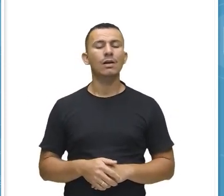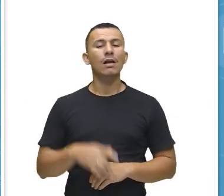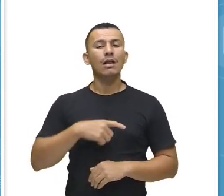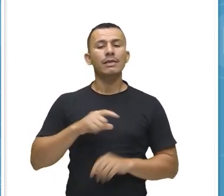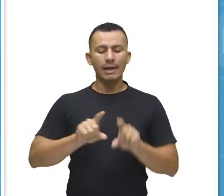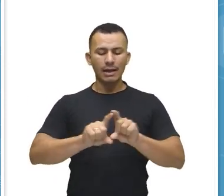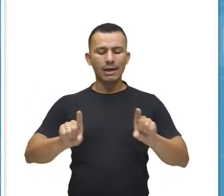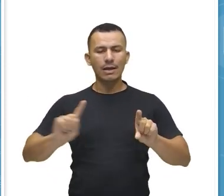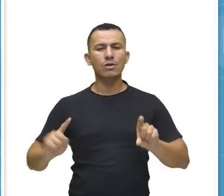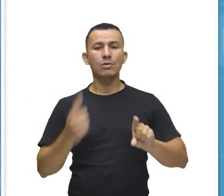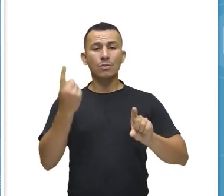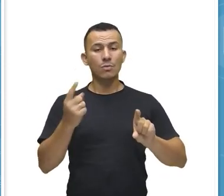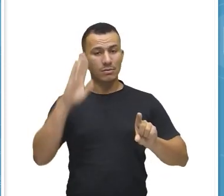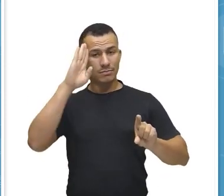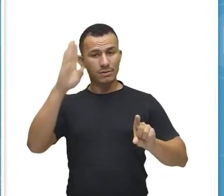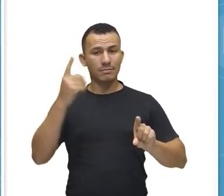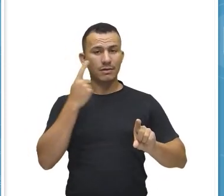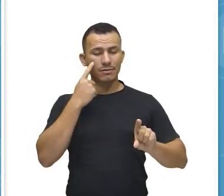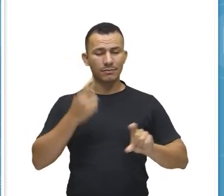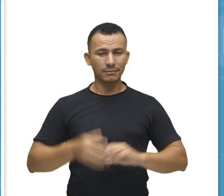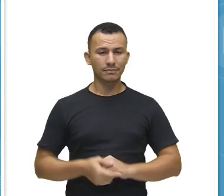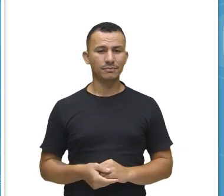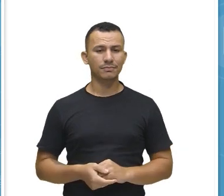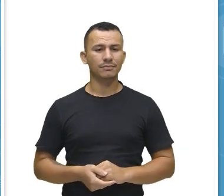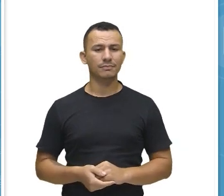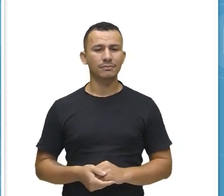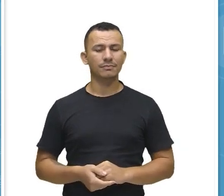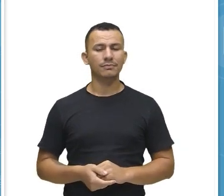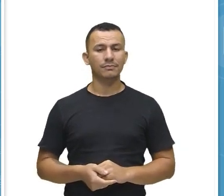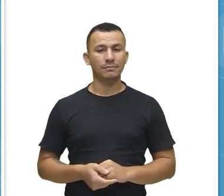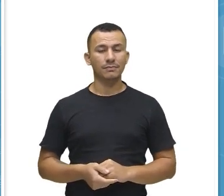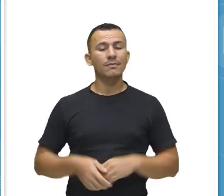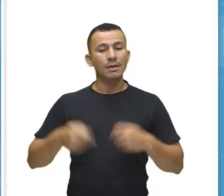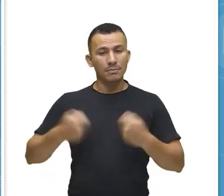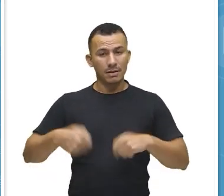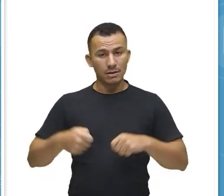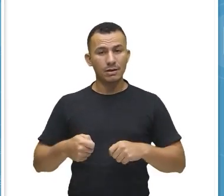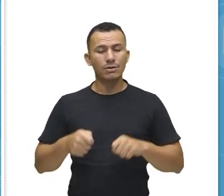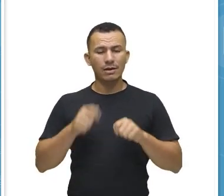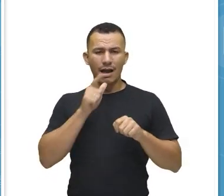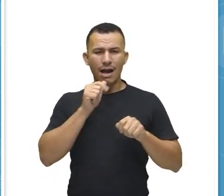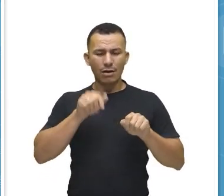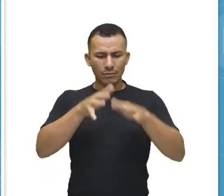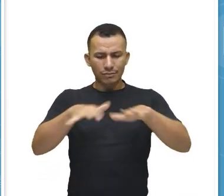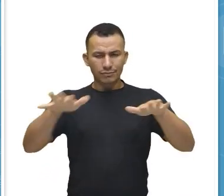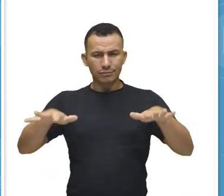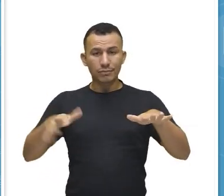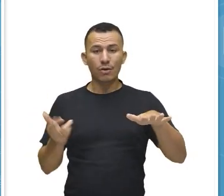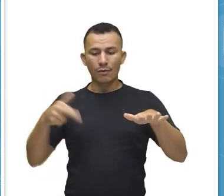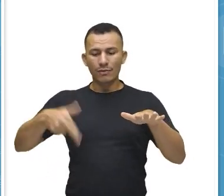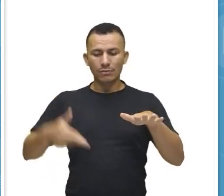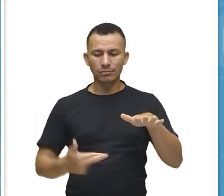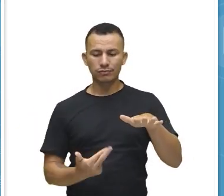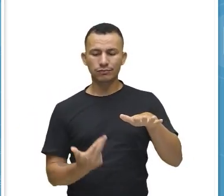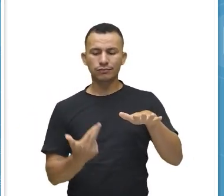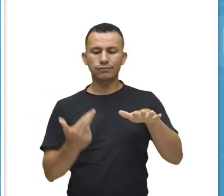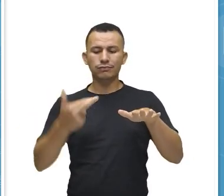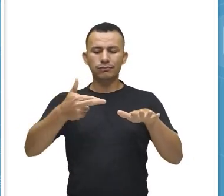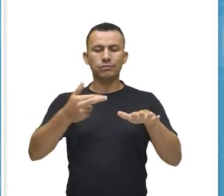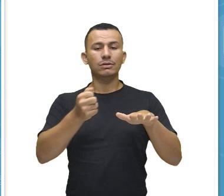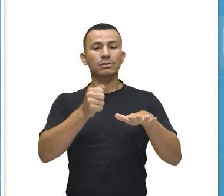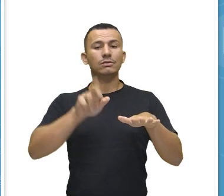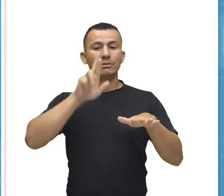uma parte em especial. Vamos ver? Olha aí, pois precisam subir à superfície para respirar. É o que nos